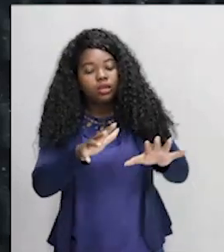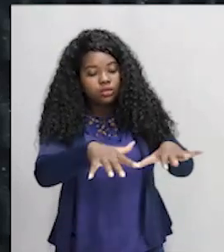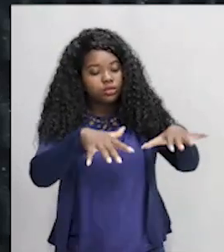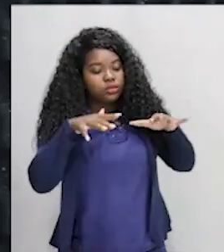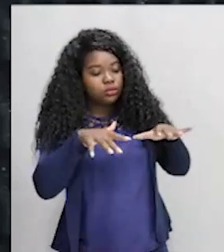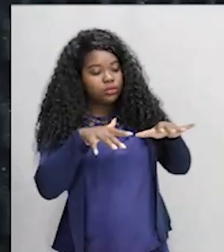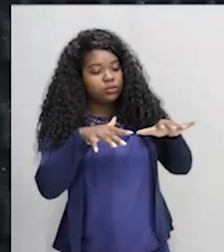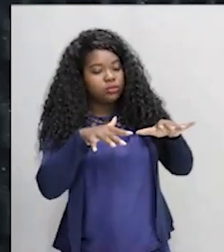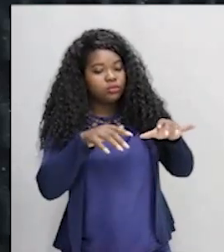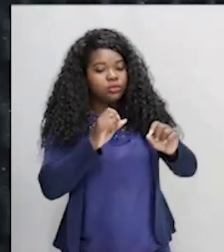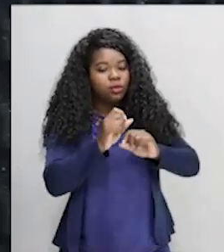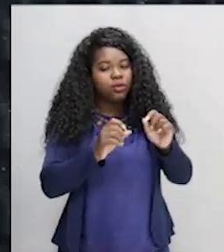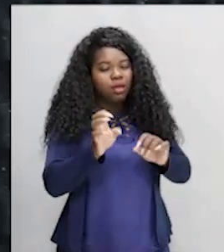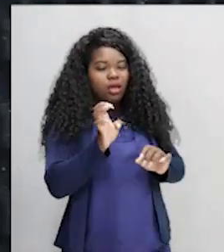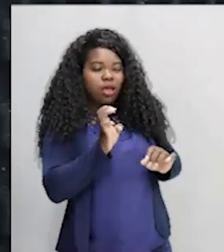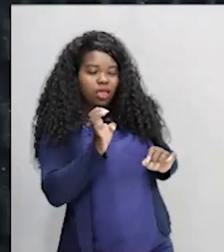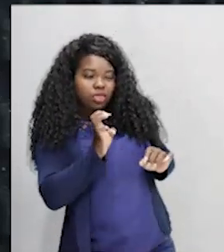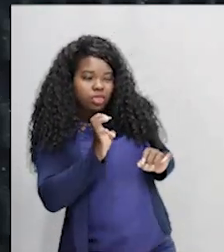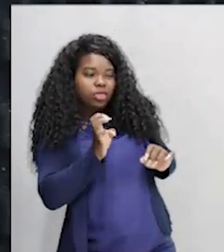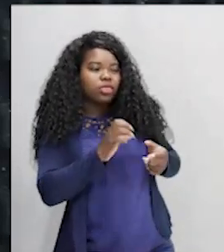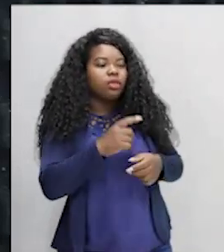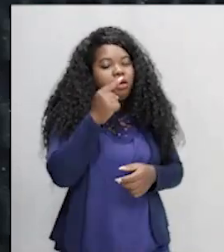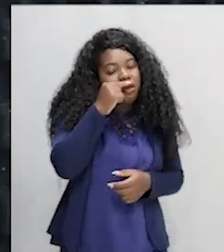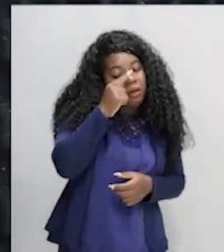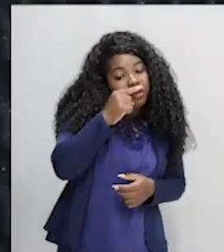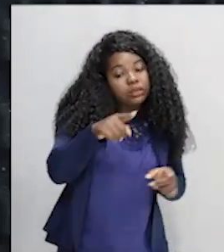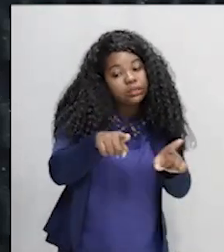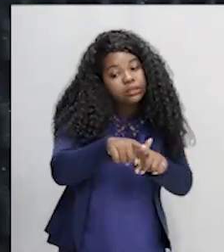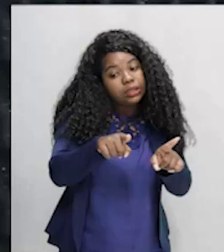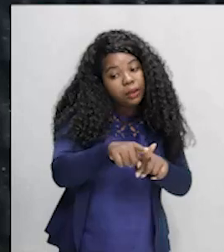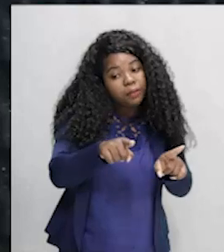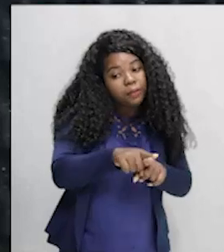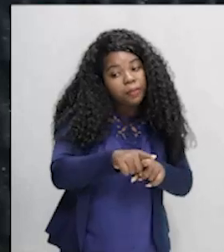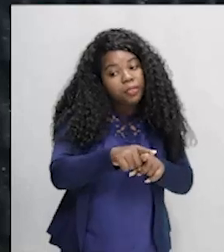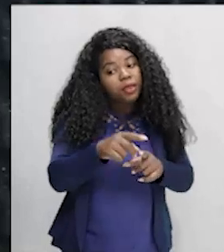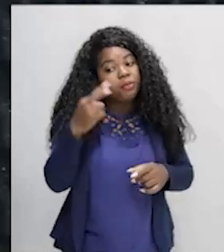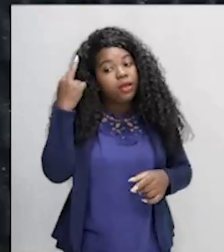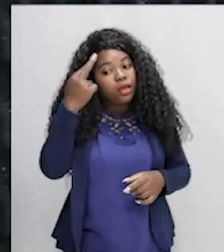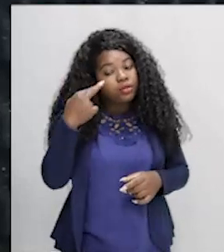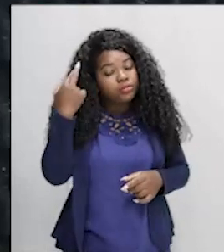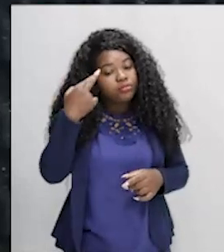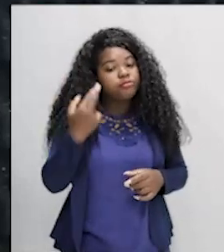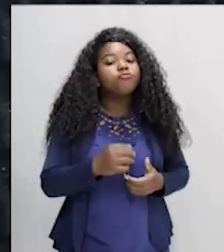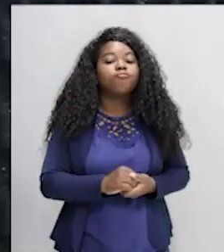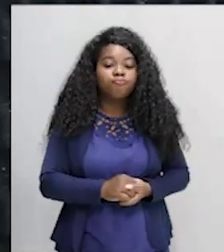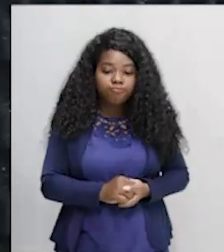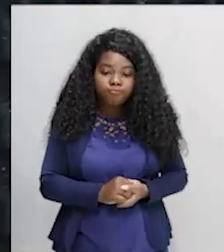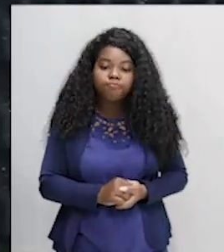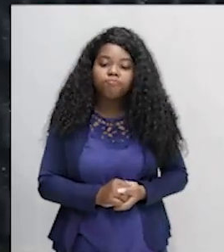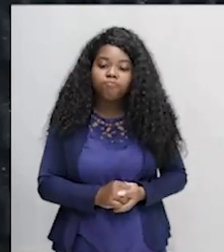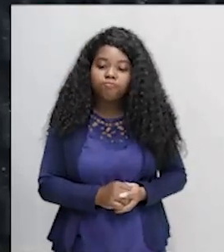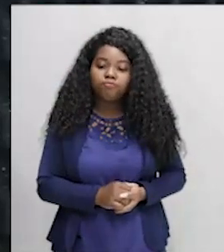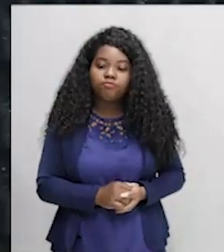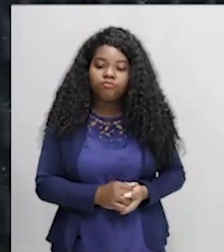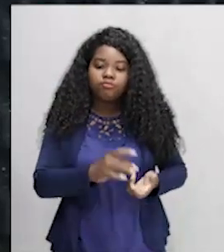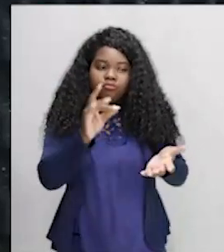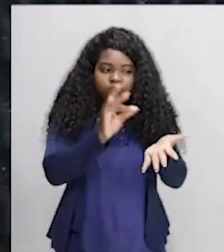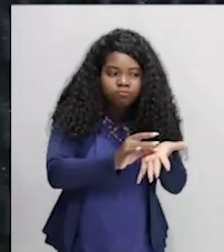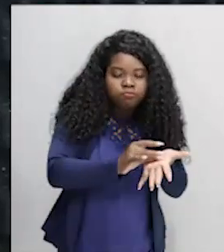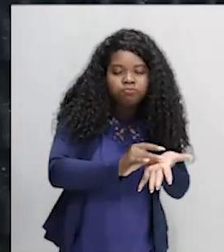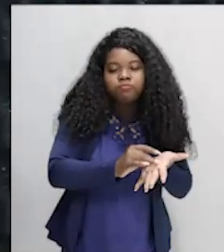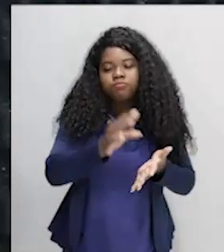passa a ser mais elegante, mas ao mesmo tempo mais questionadora, mais firme, mas também ao mesmo tempo mais realista.